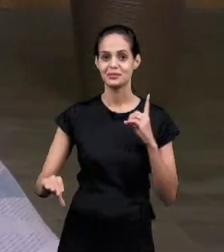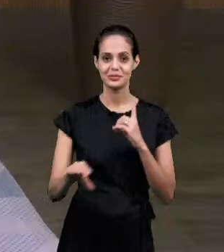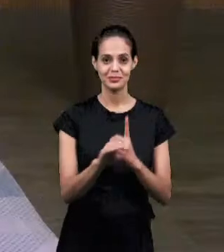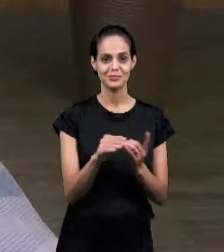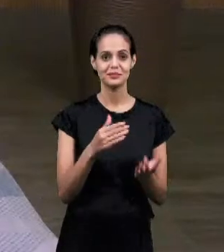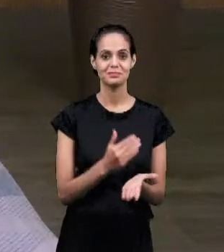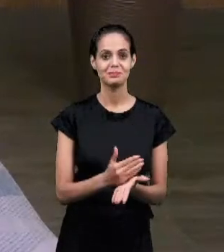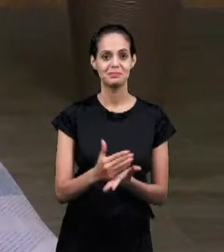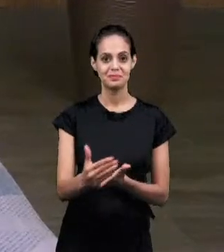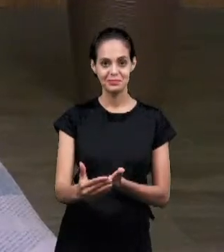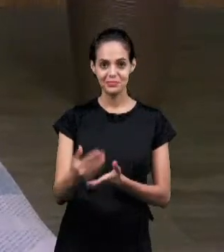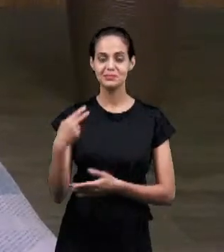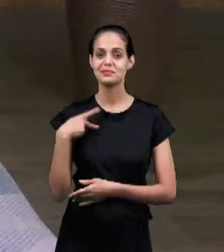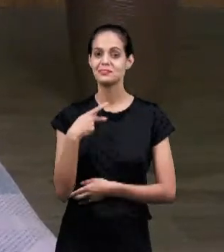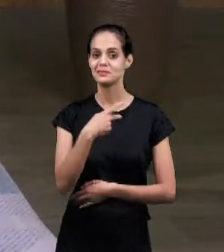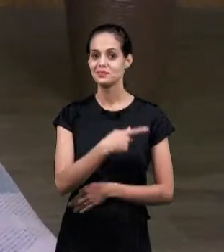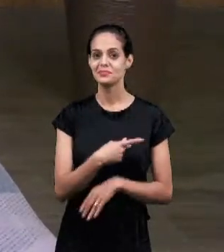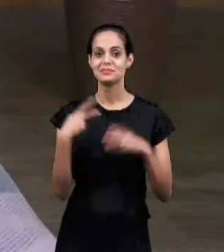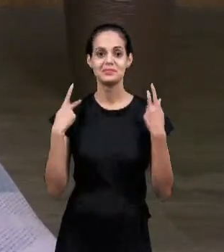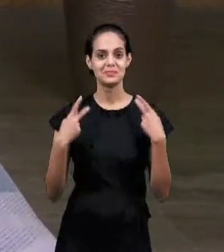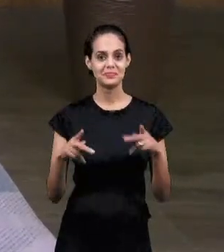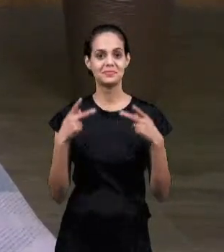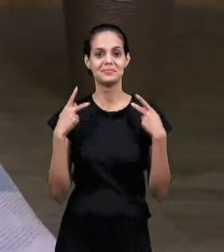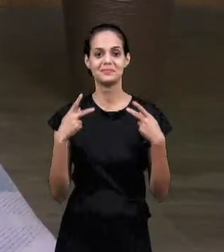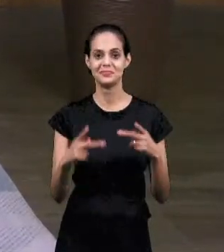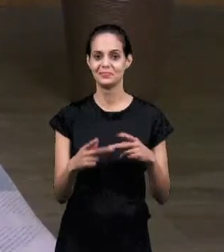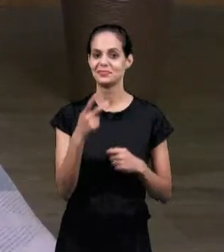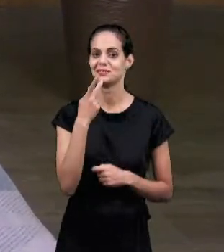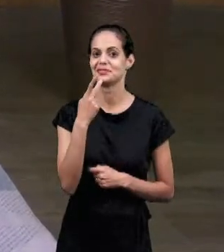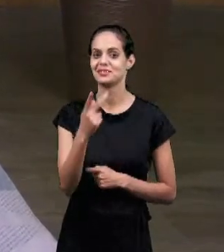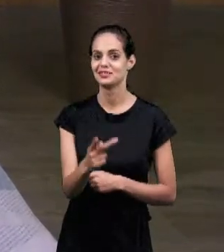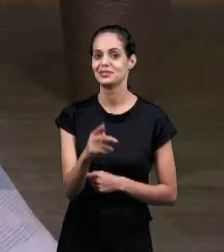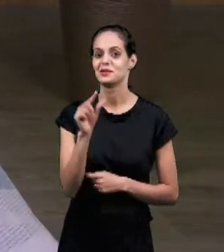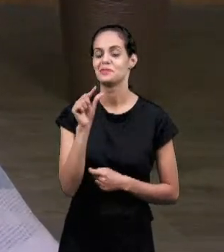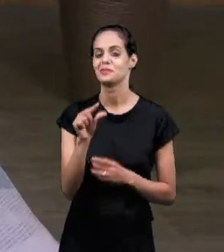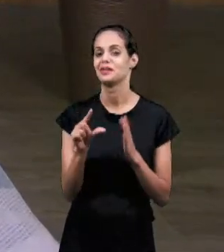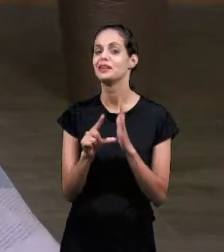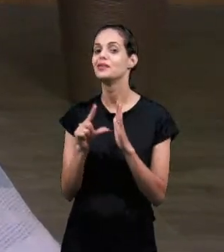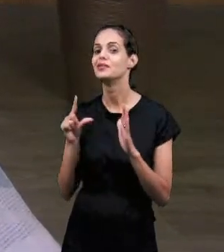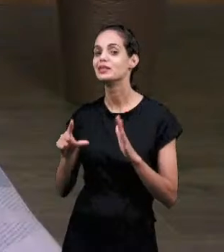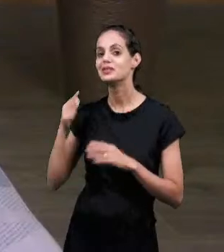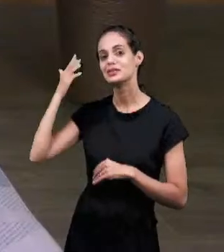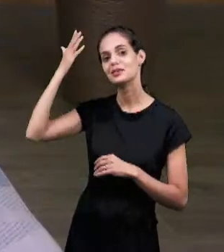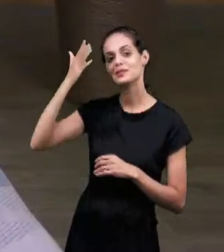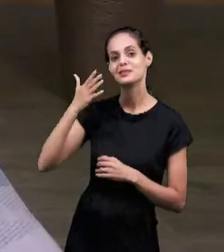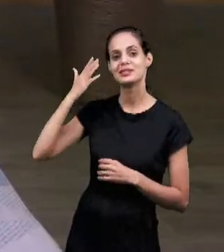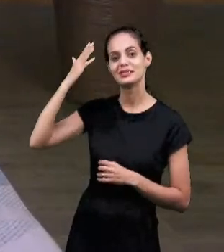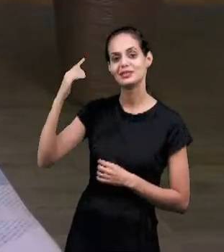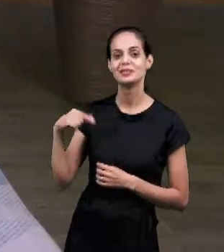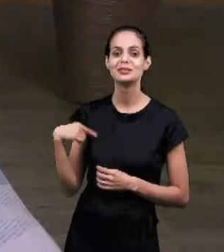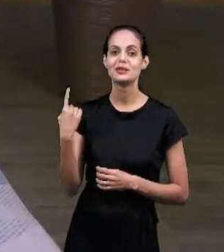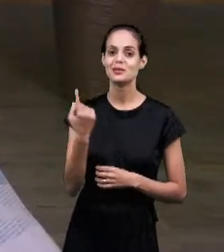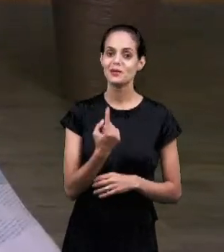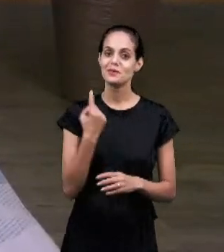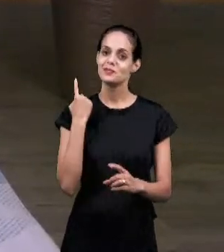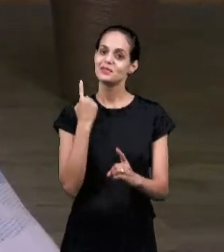pregar. Ele vai falar um pouquinho também sobre a mensagem que ele vai pregar, né, e a gente vai estar nesse encontro com os irmãos aqui,